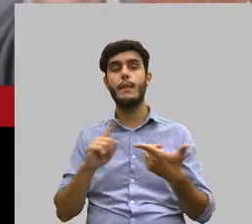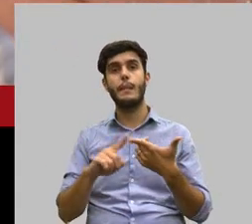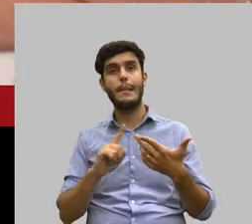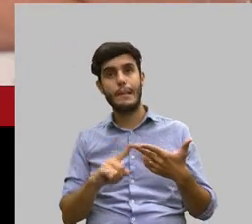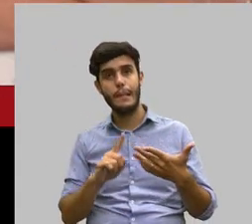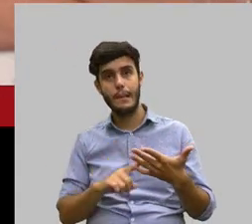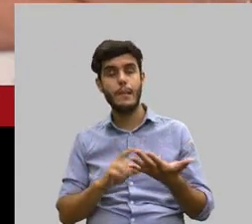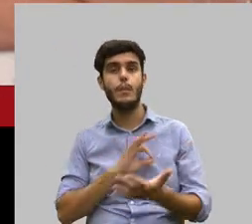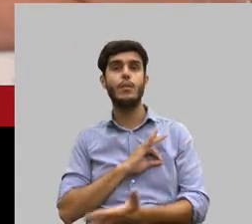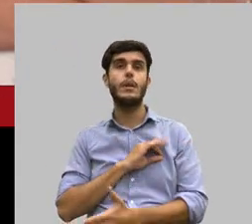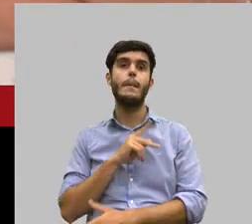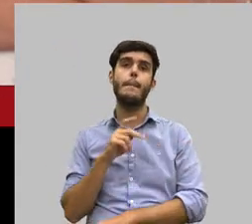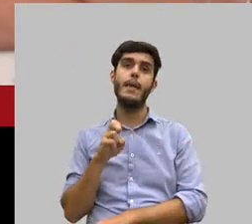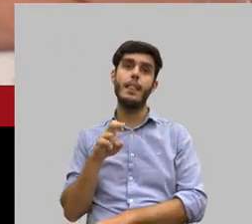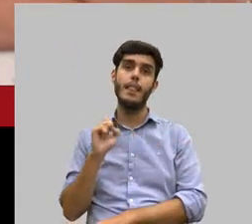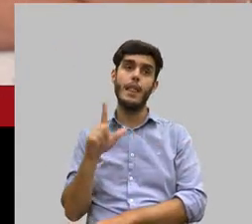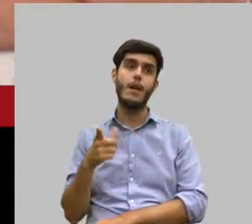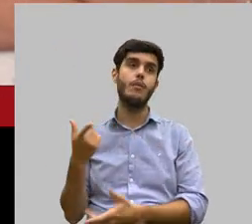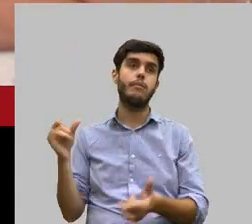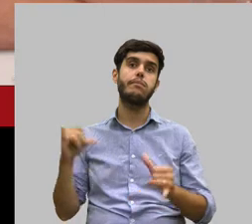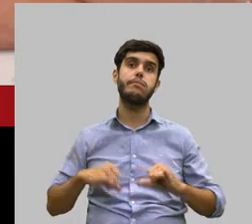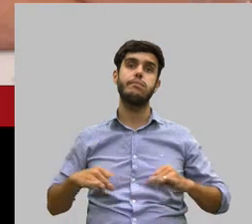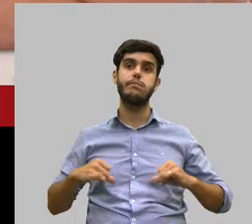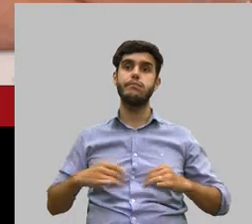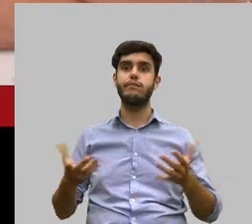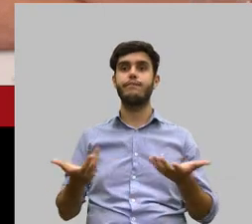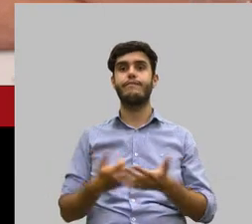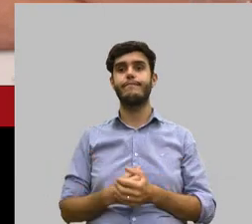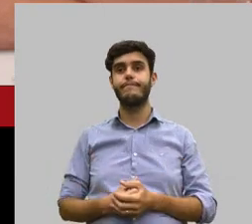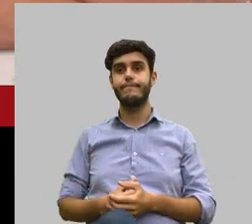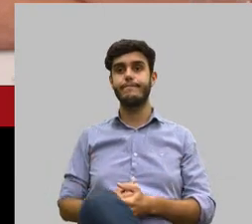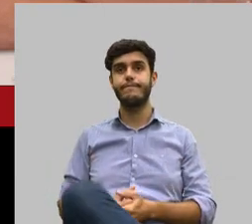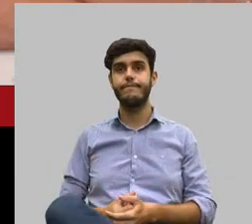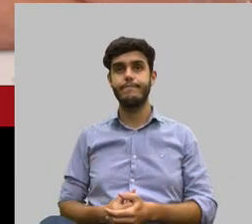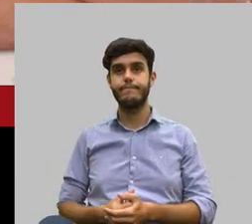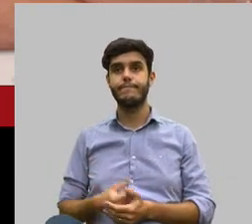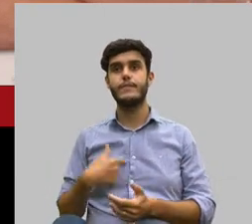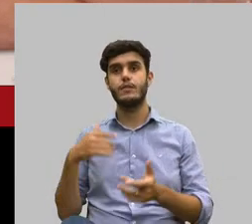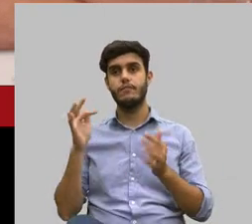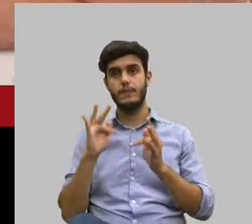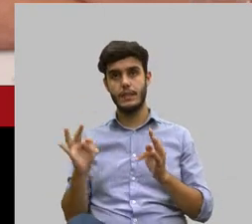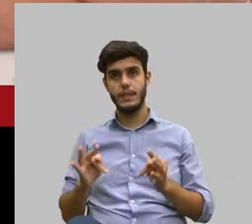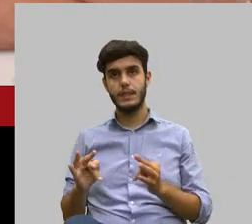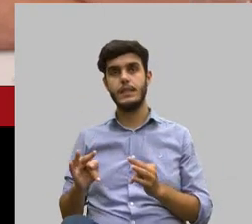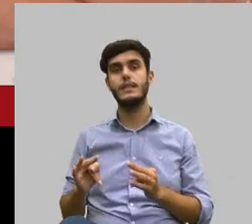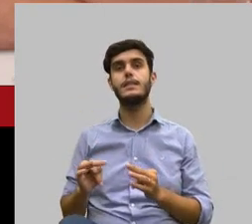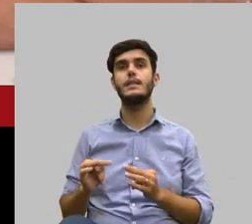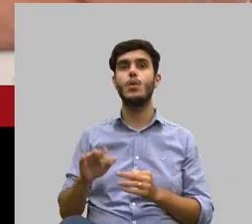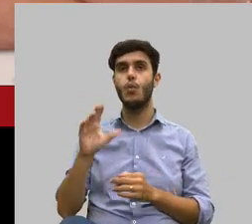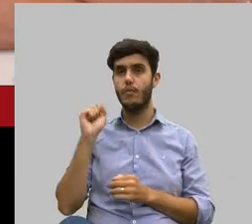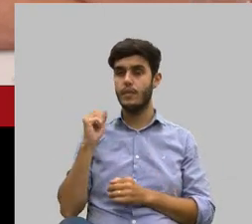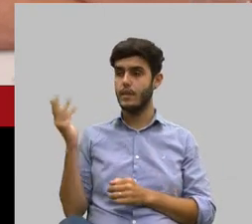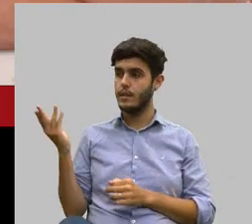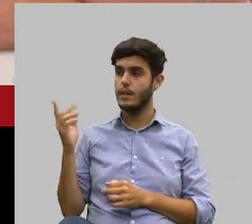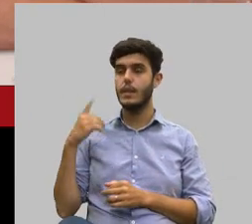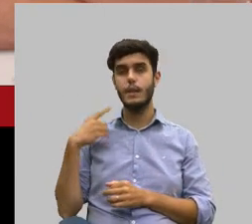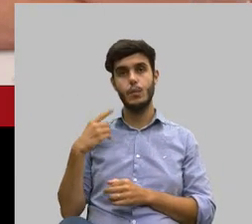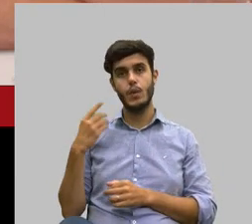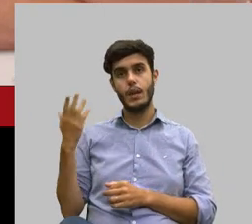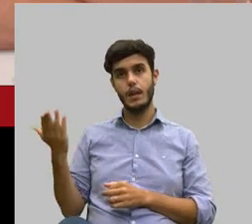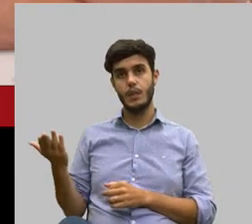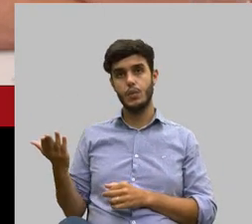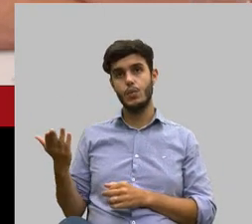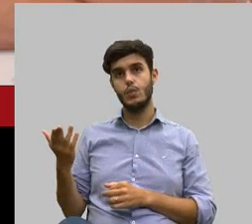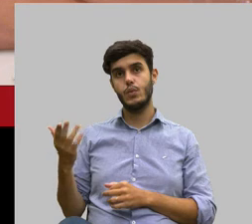S educativo assim então fico muito feliz em ouvir aqui por parte do relator Deputado eh